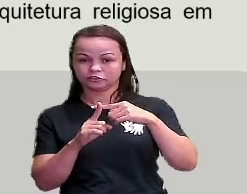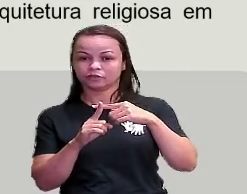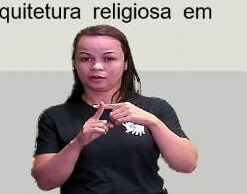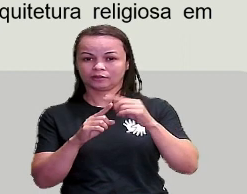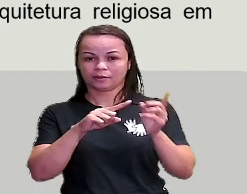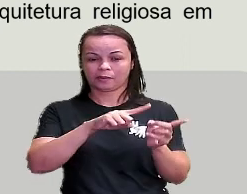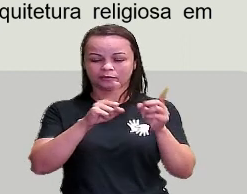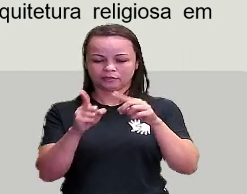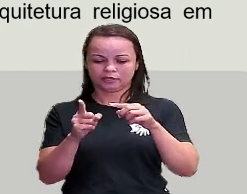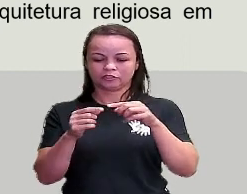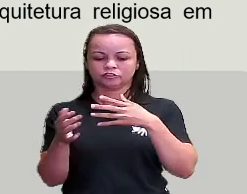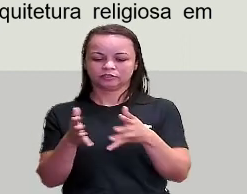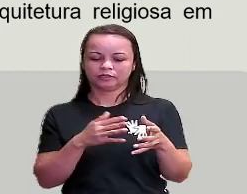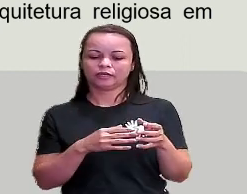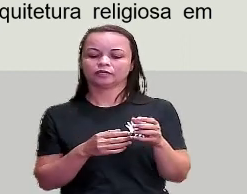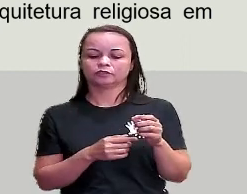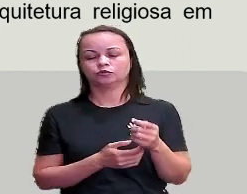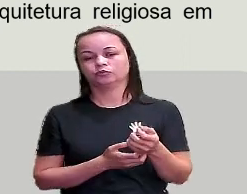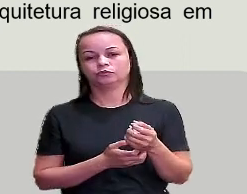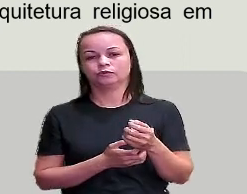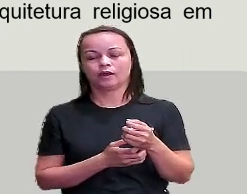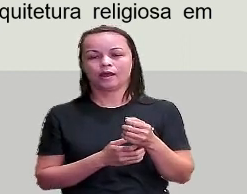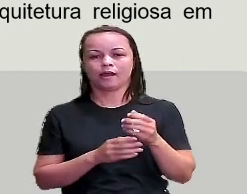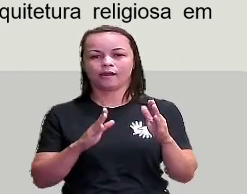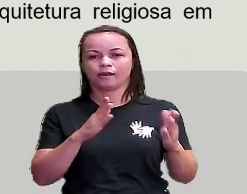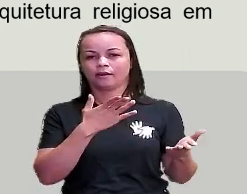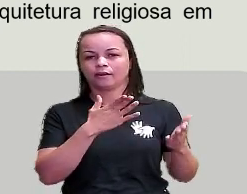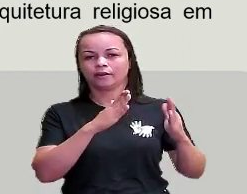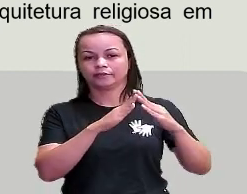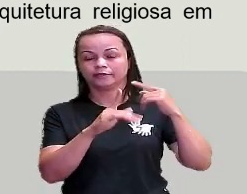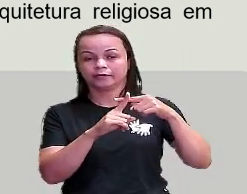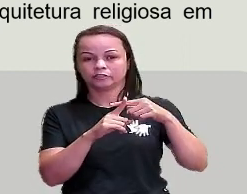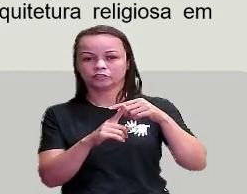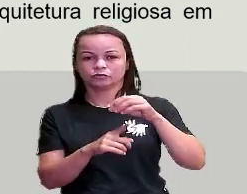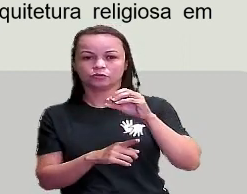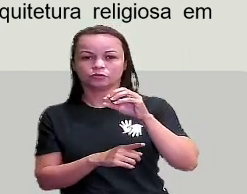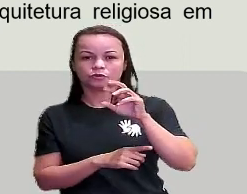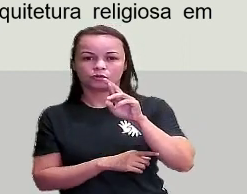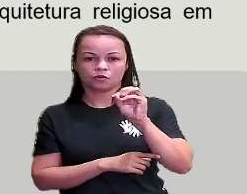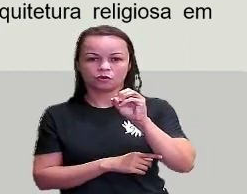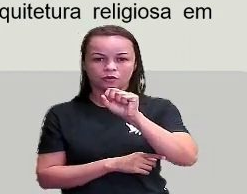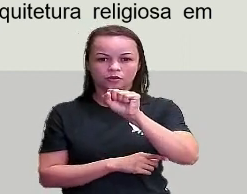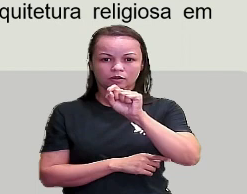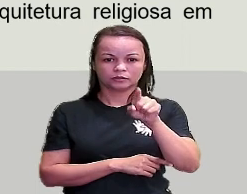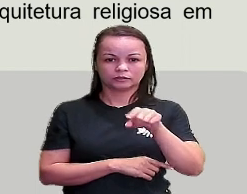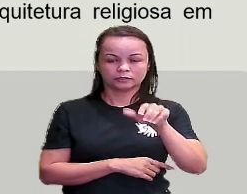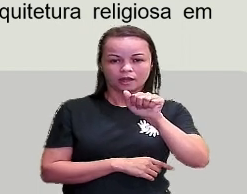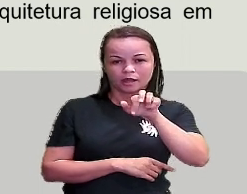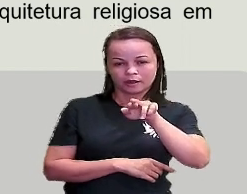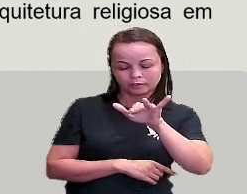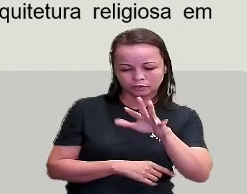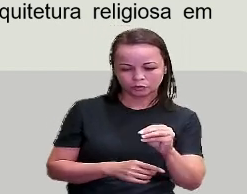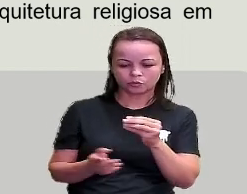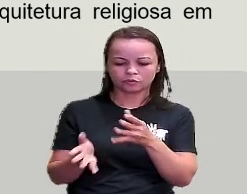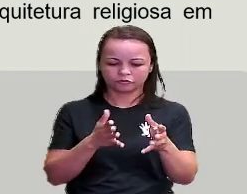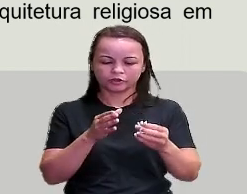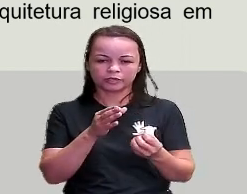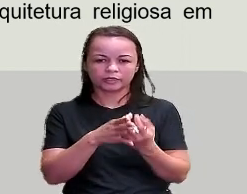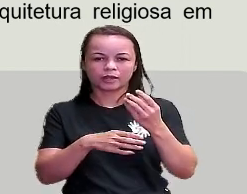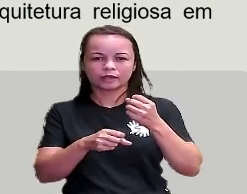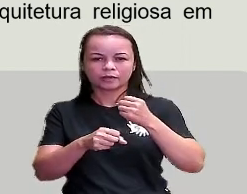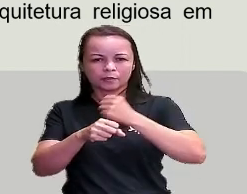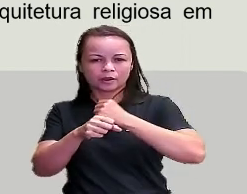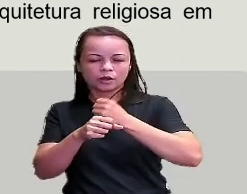Nossa Senhora do Rosário dos Homens Pretos, construída em 1738 pelo bispo Dom Frei José